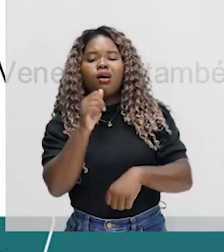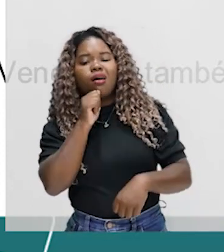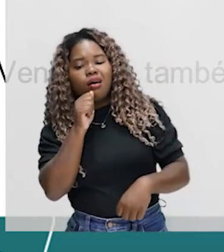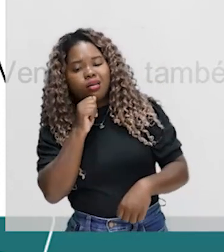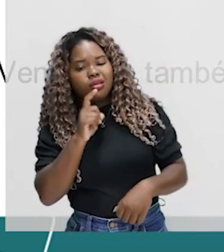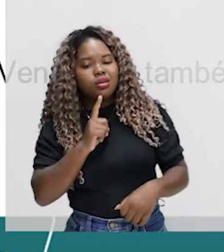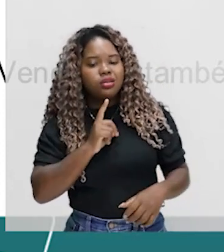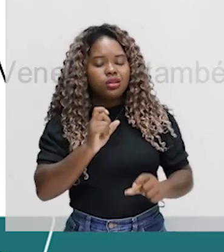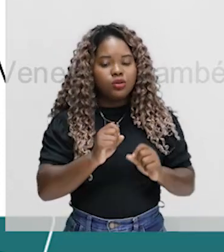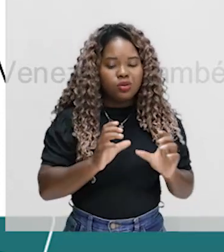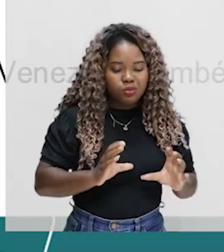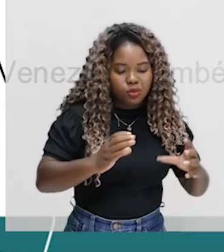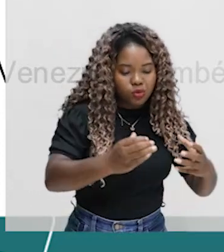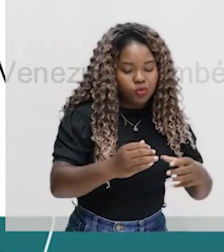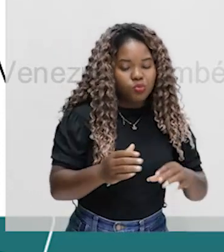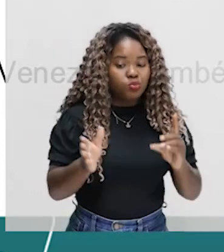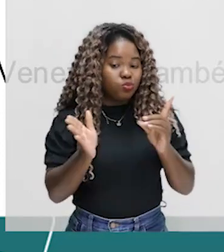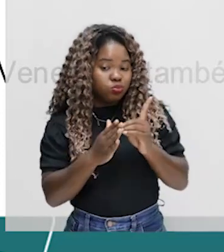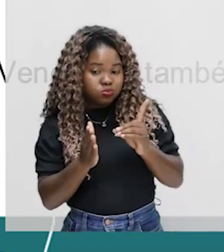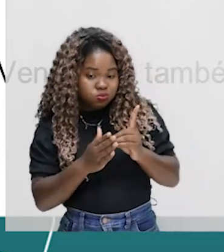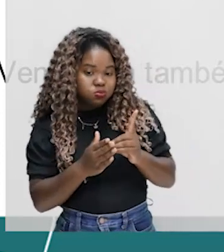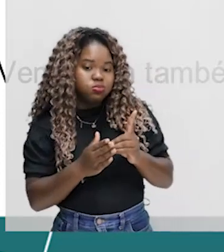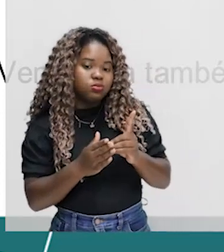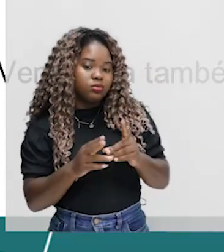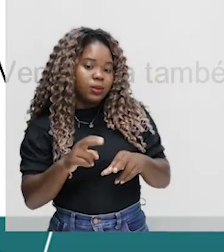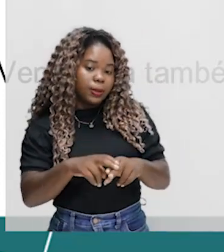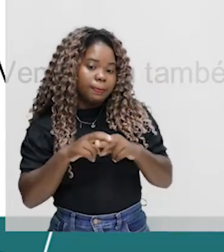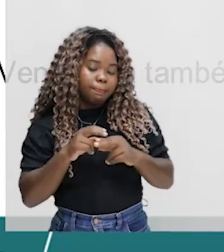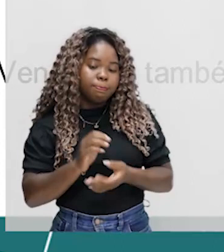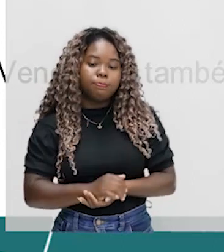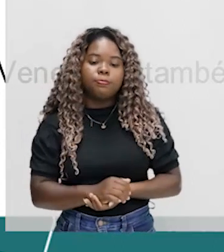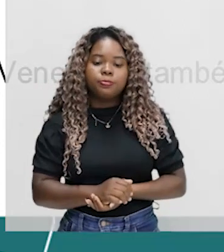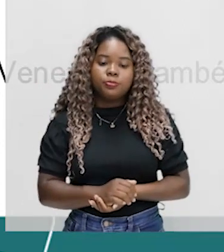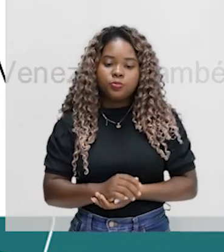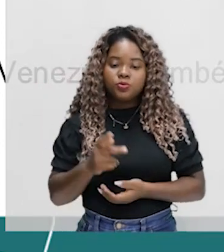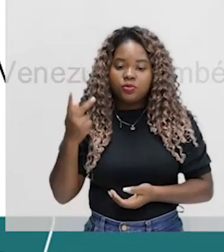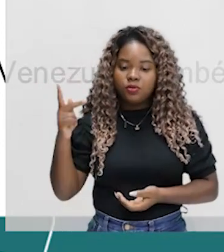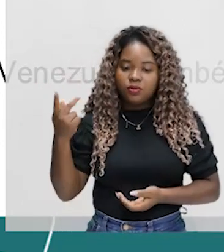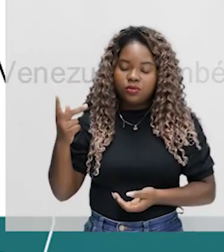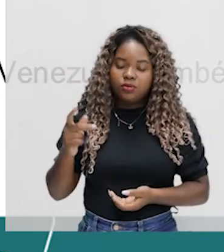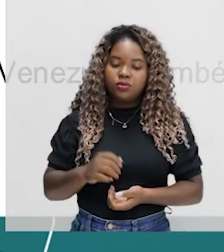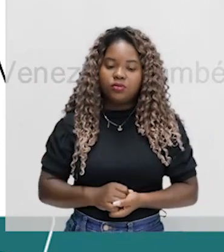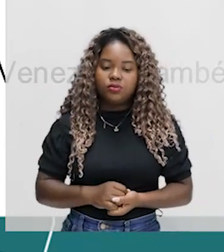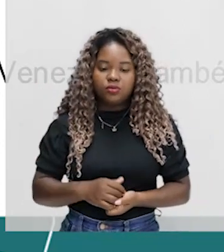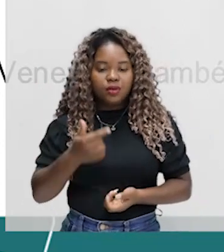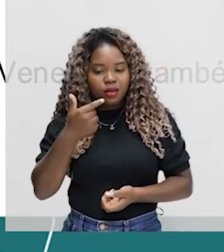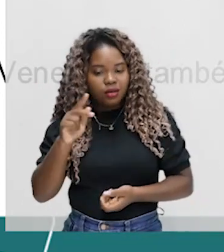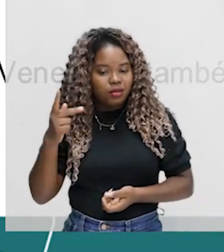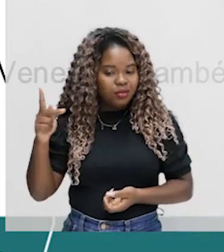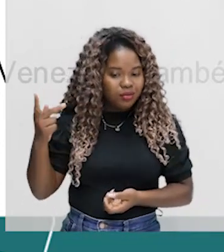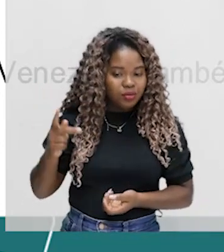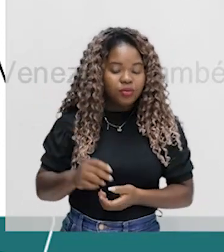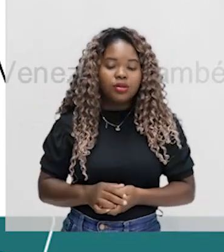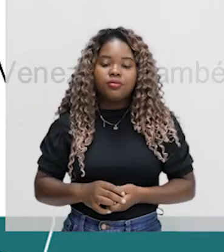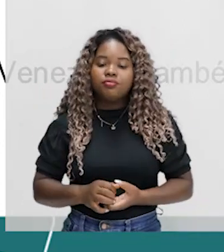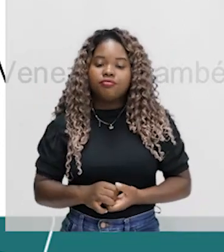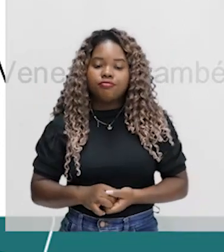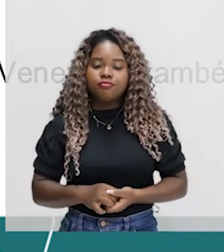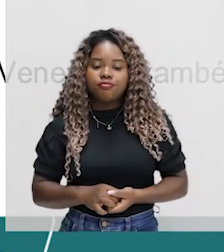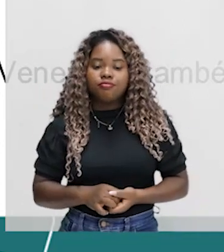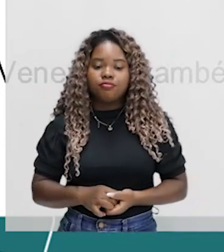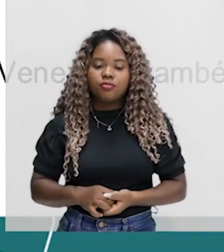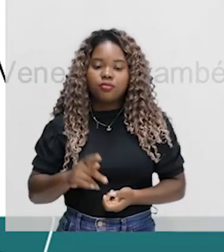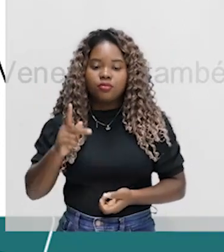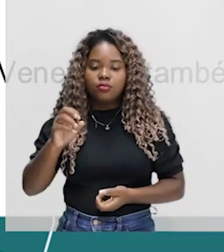uma comunidade indígena predominante. Então, por isso, o idioma deles geralmente é oficial.